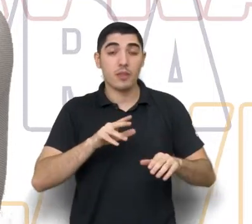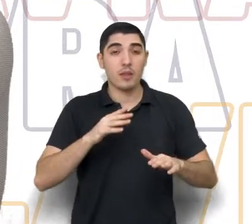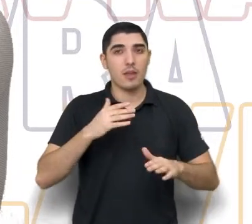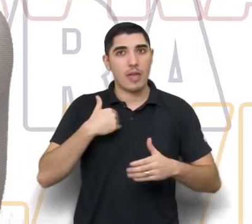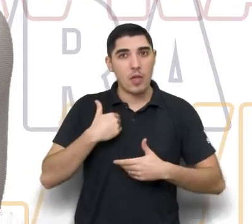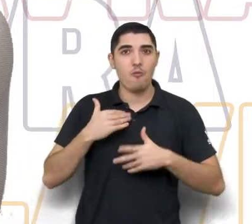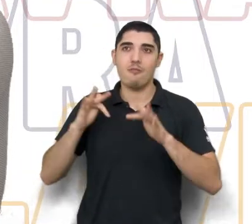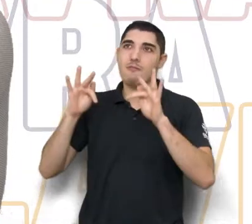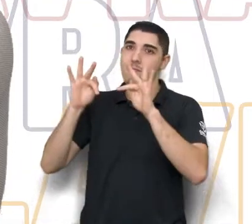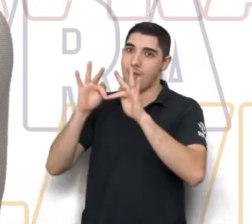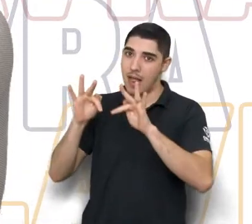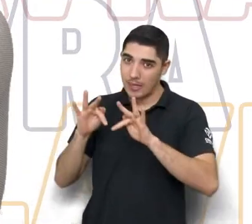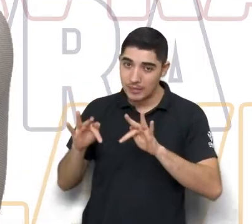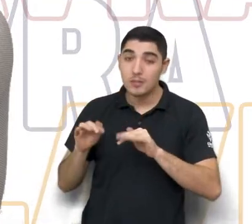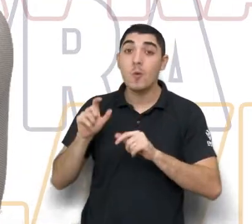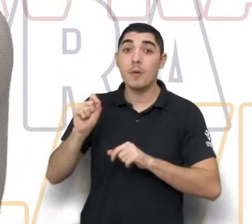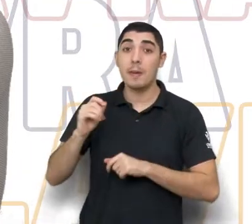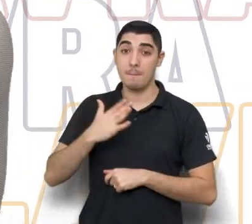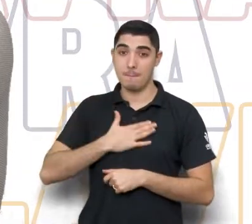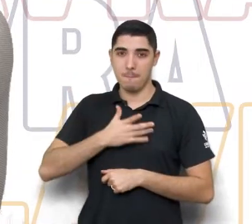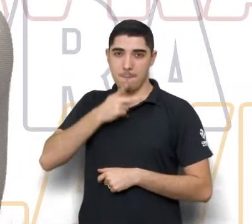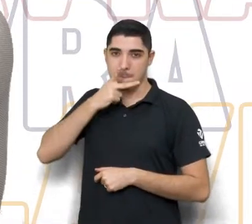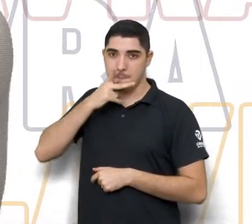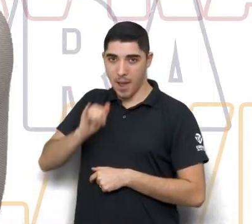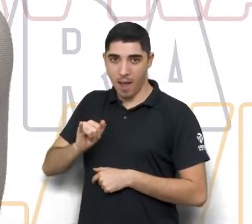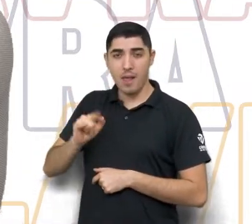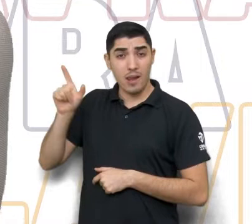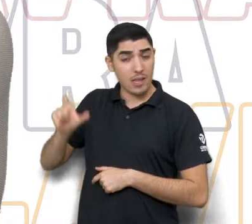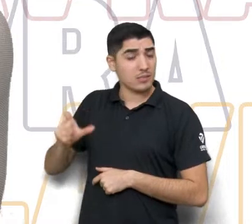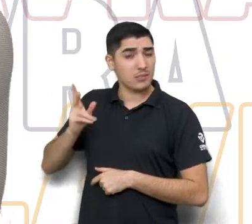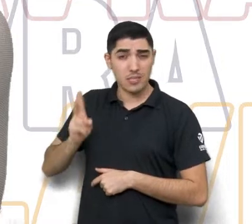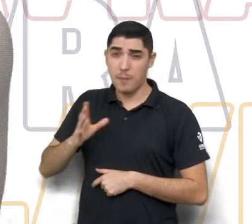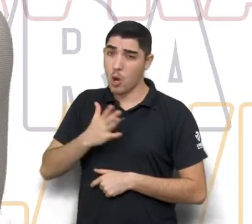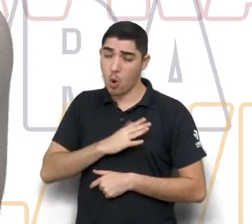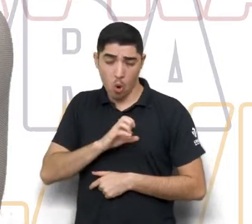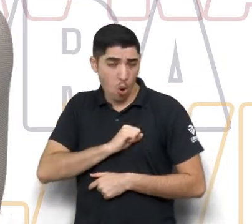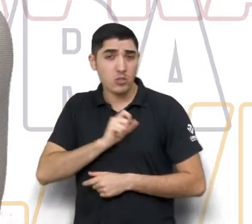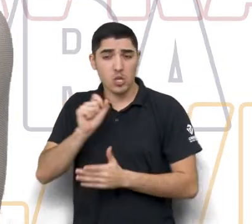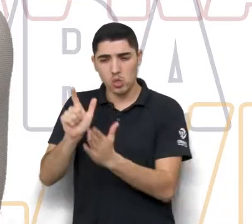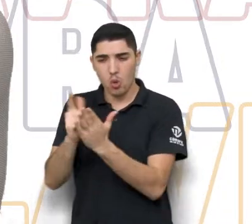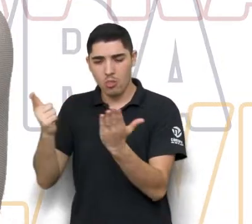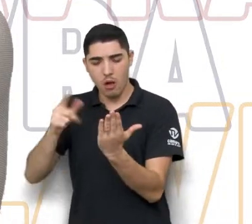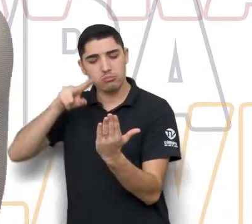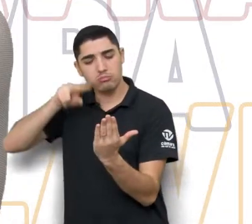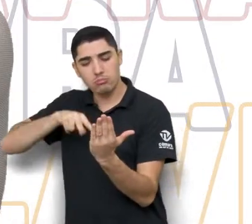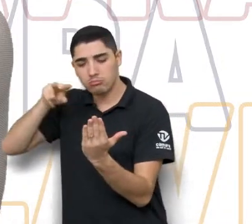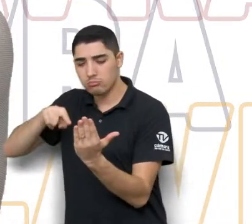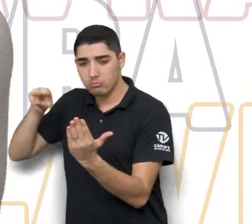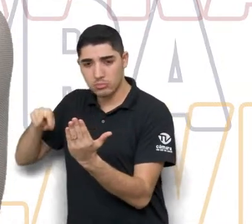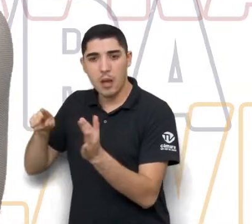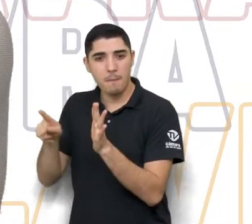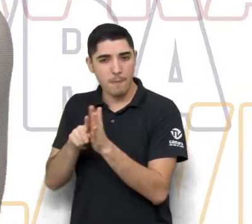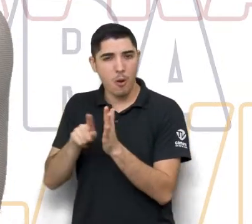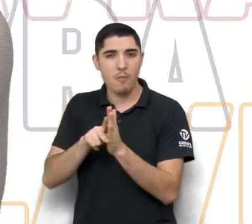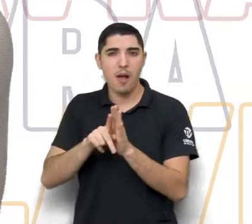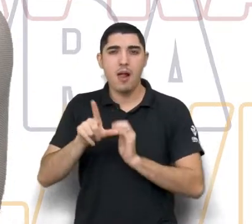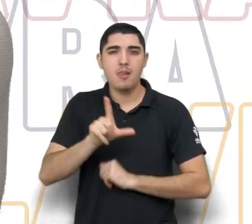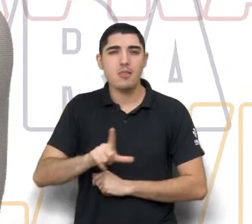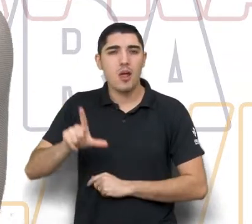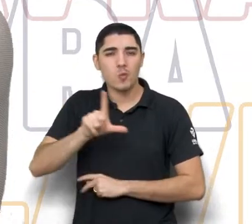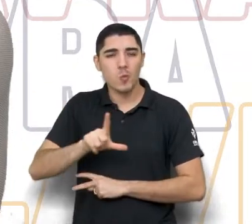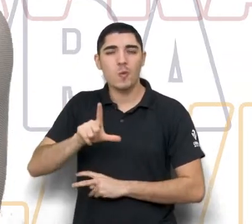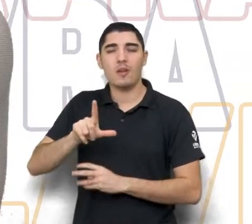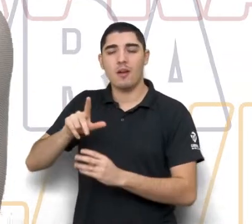a felicidade de conviver com um pai que gostava muito de ler jornal, a literatura